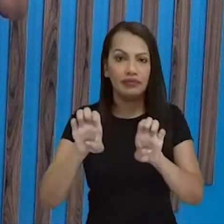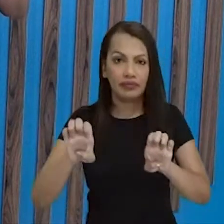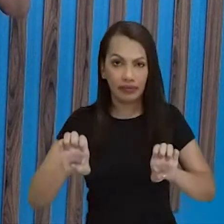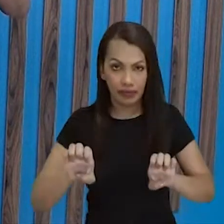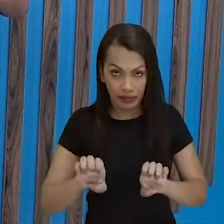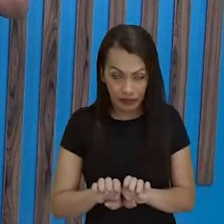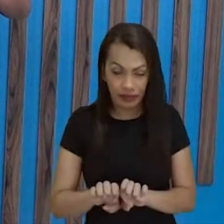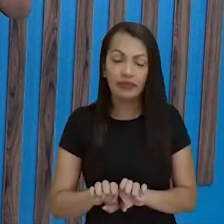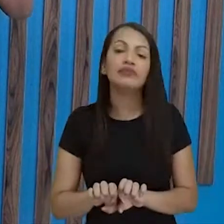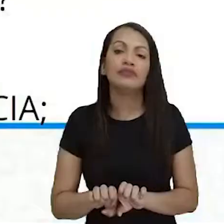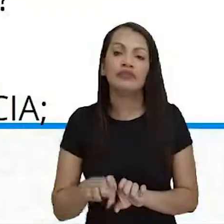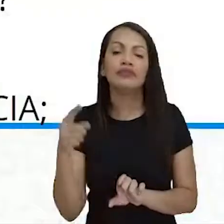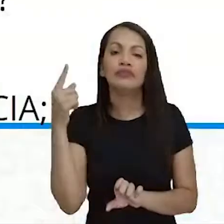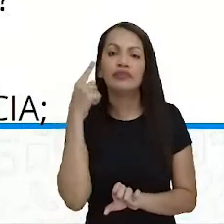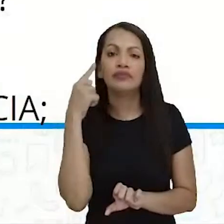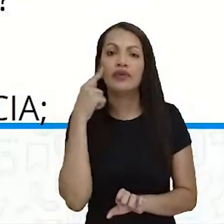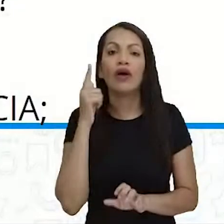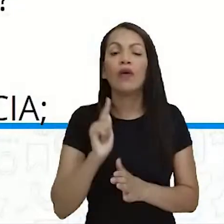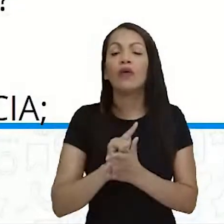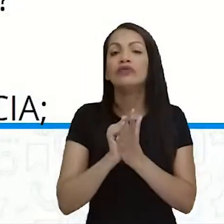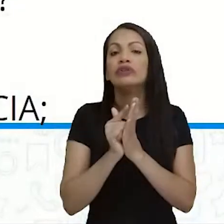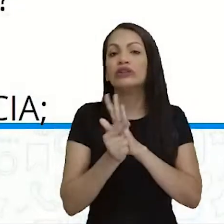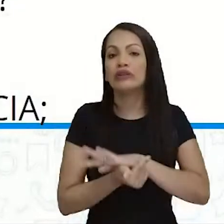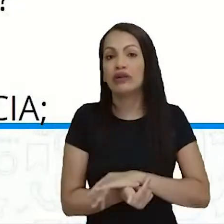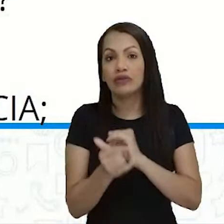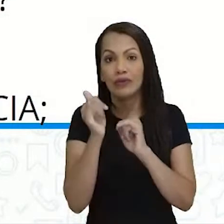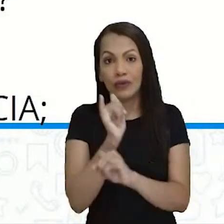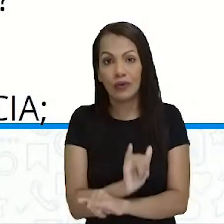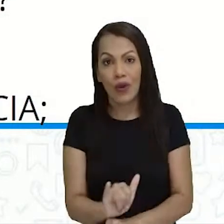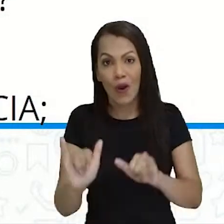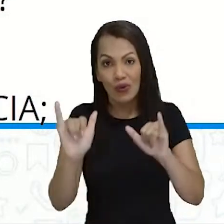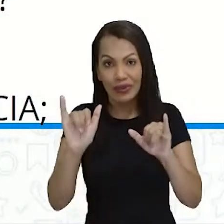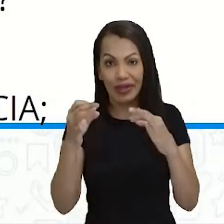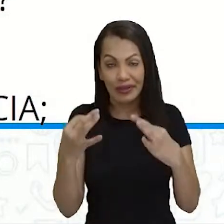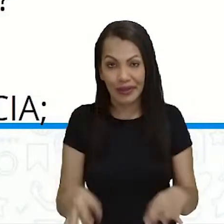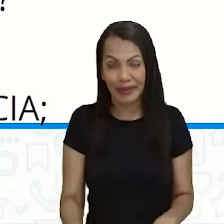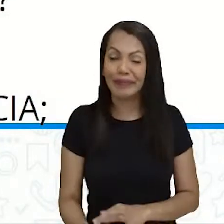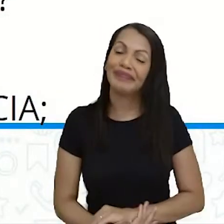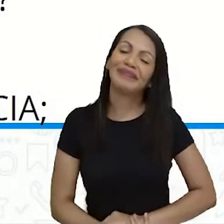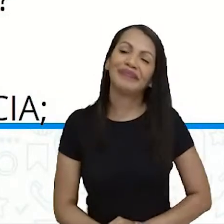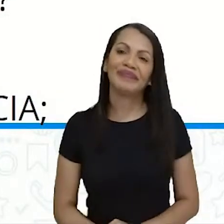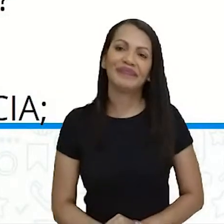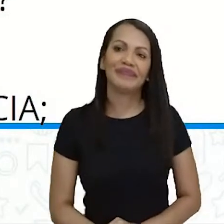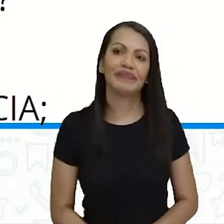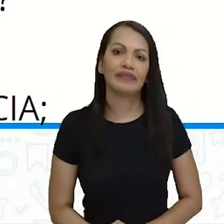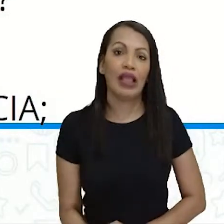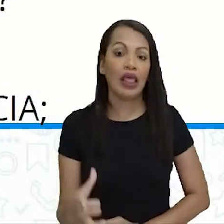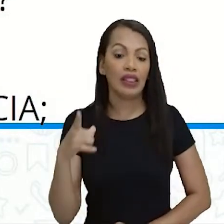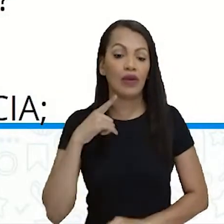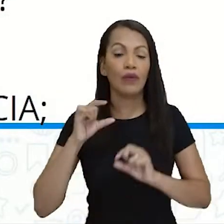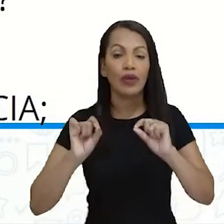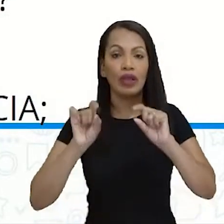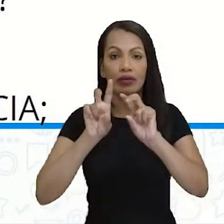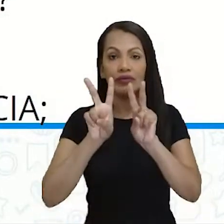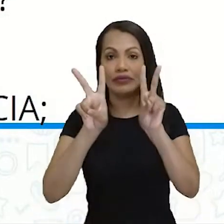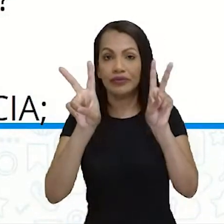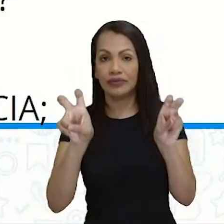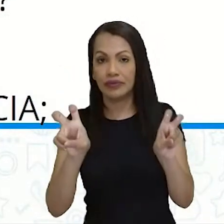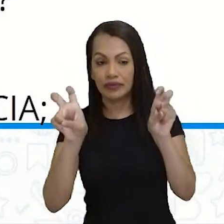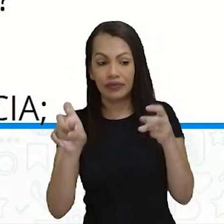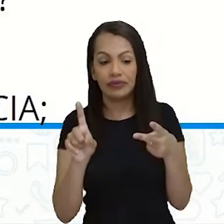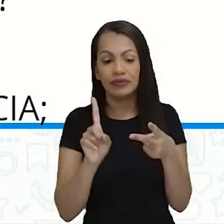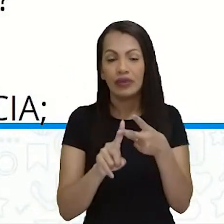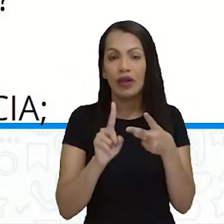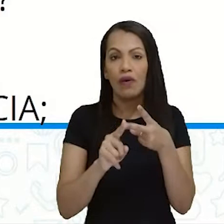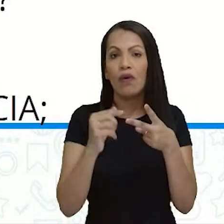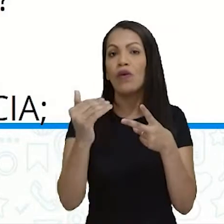do gênero textual notícia, tá certo? Então, olha só, ele tem um título, tem um